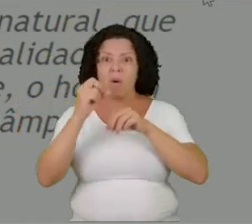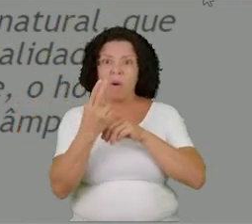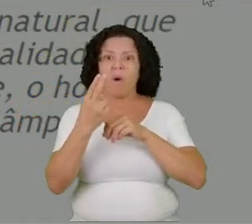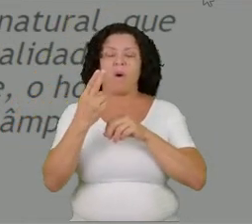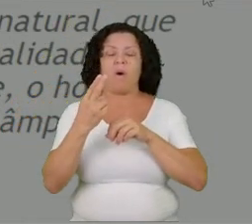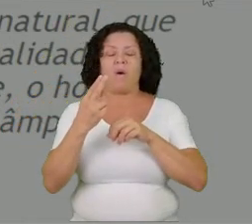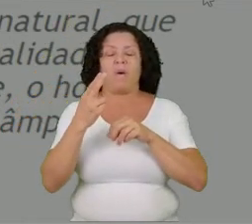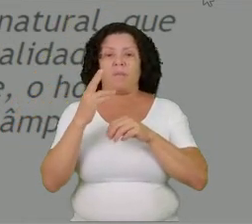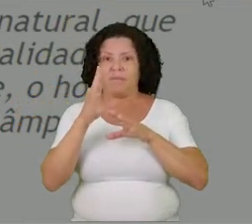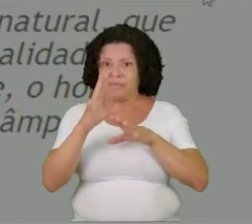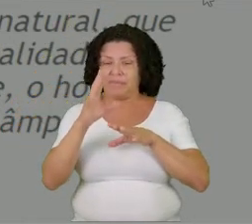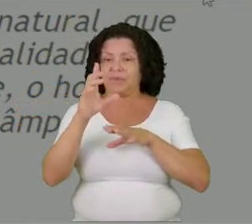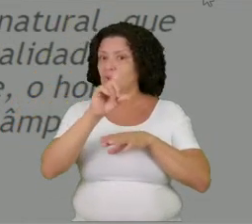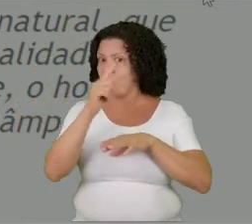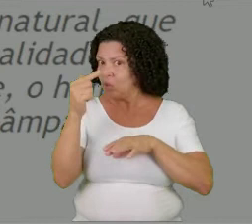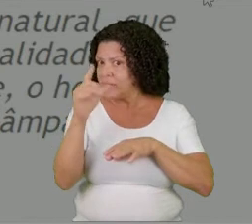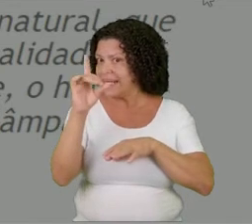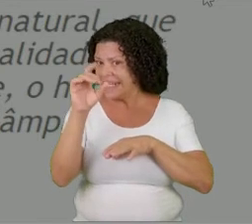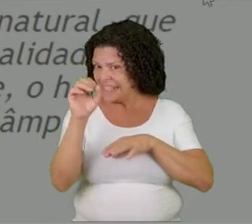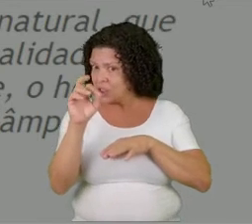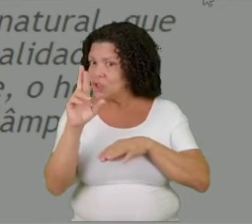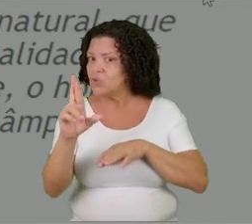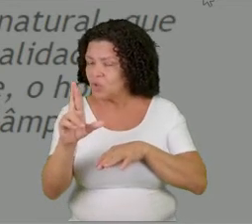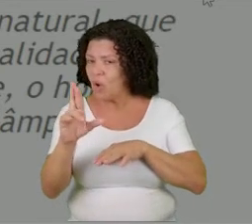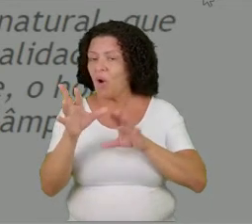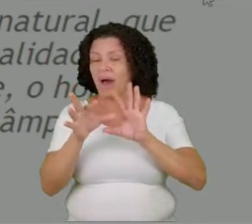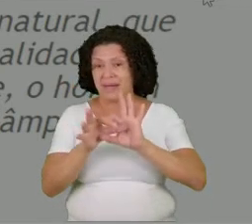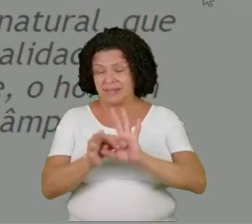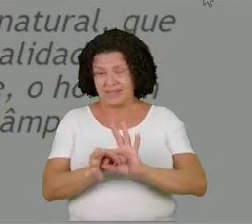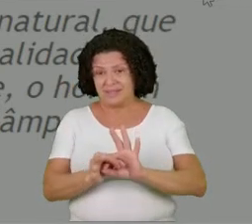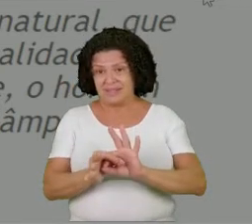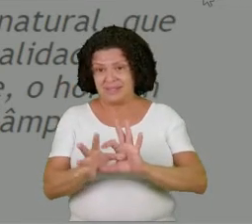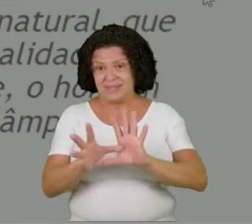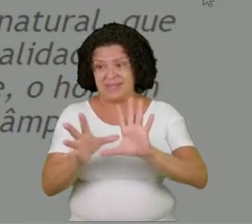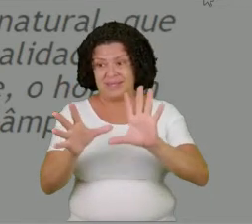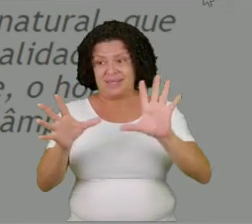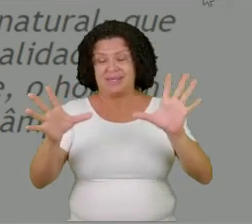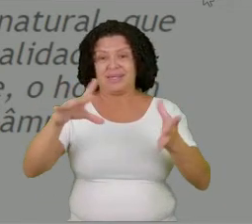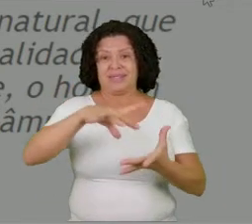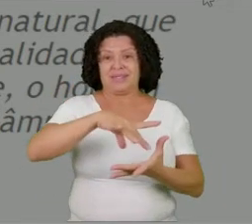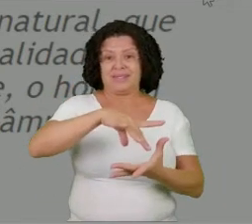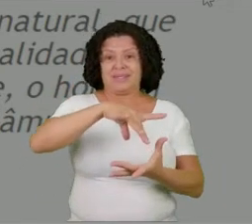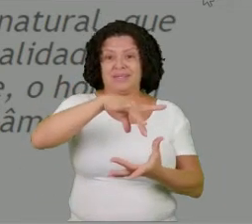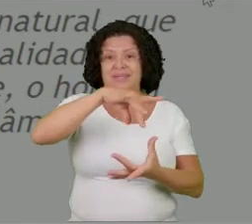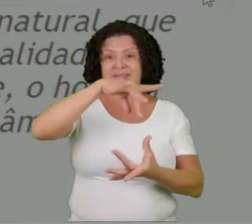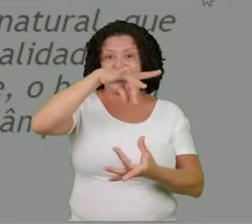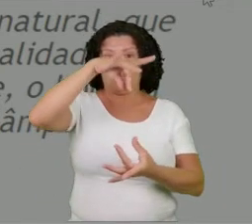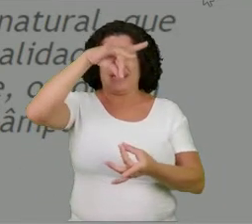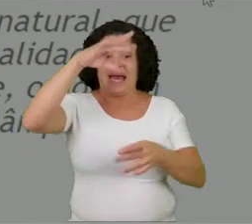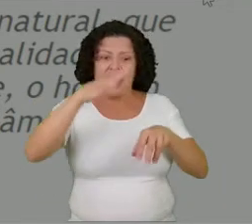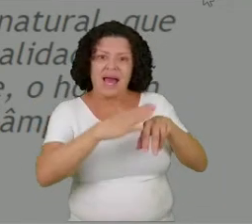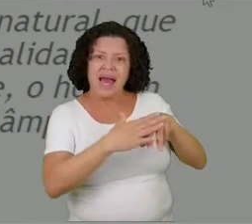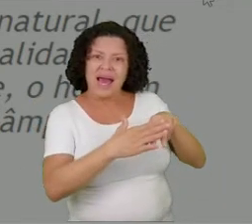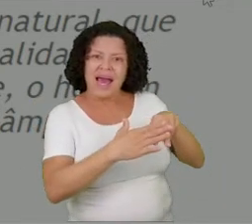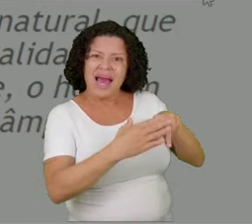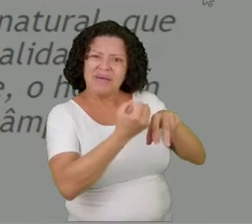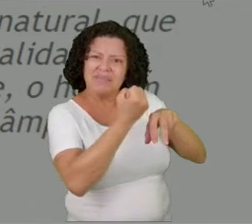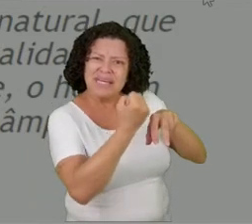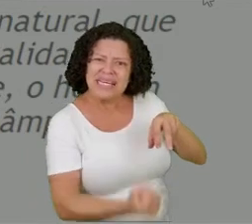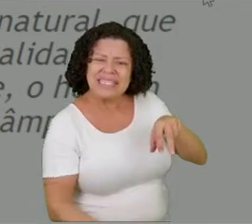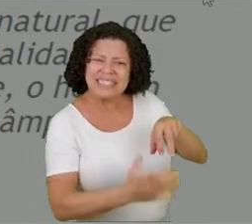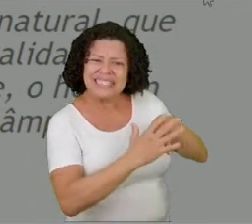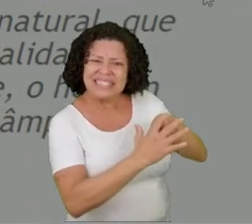seja, além de ser indolor, a libertação do espírito desse corpo pesado